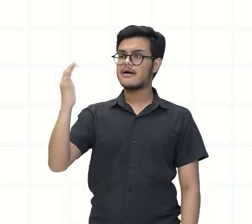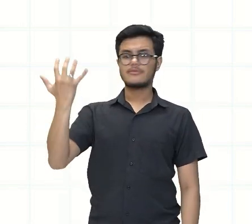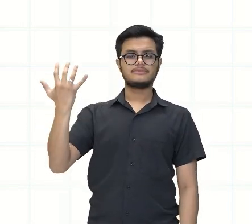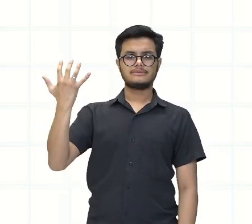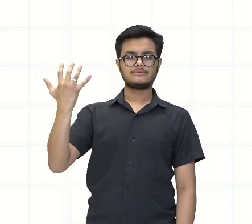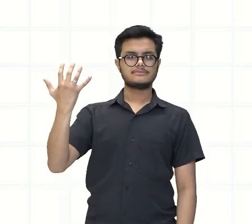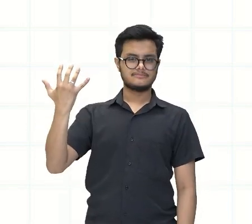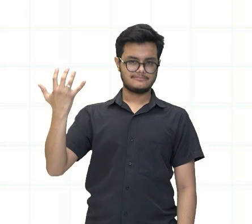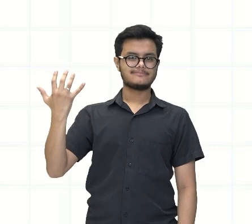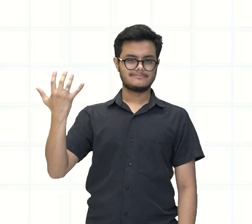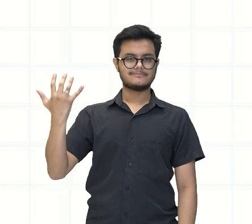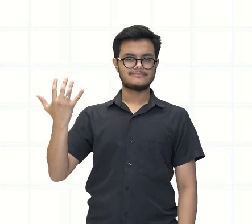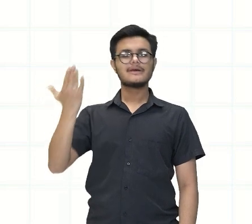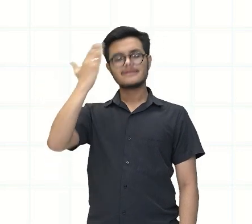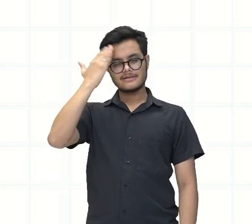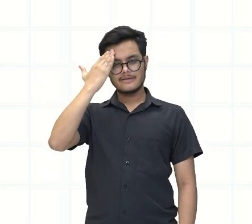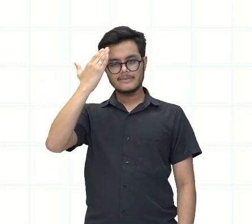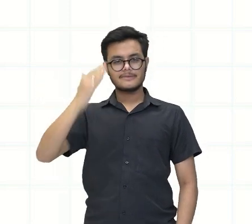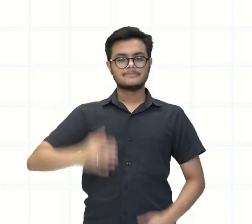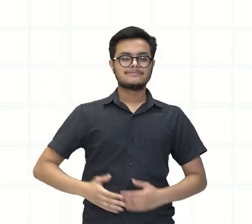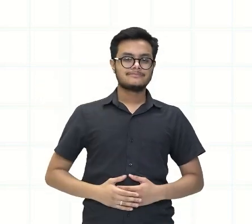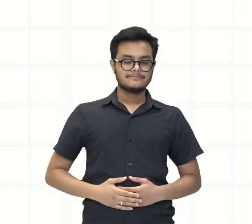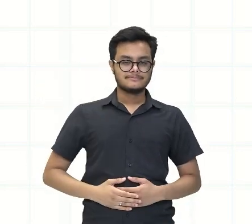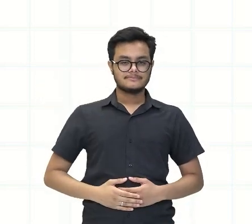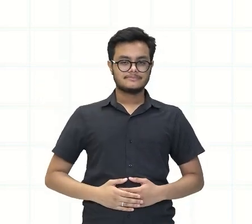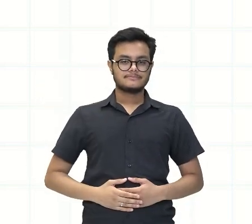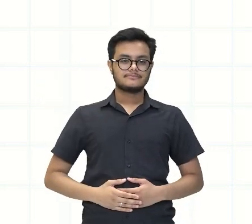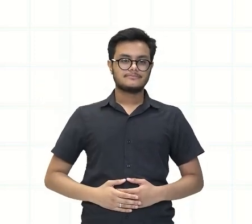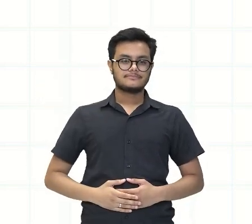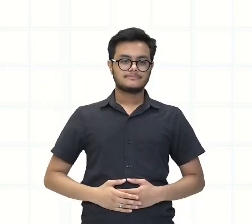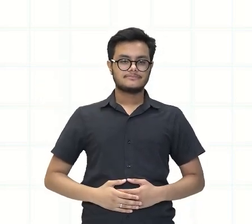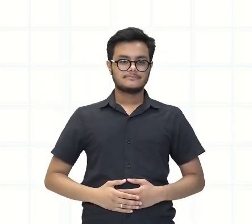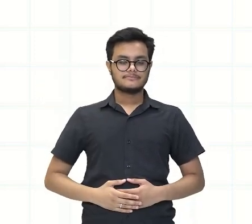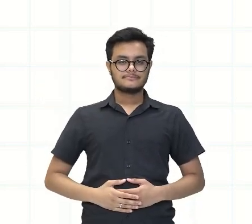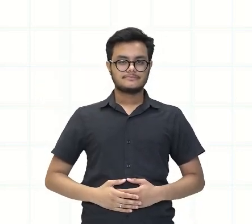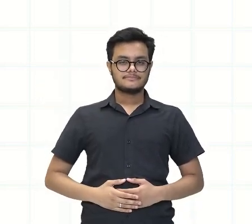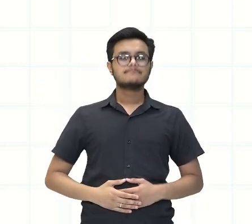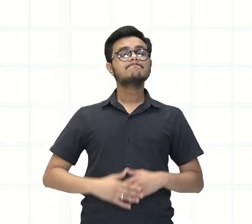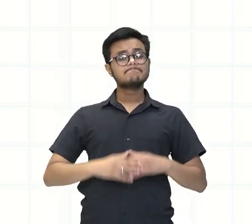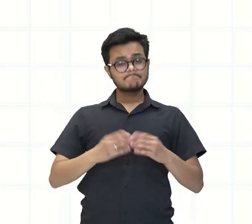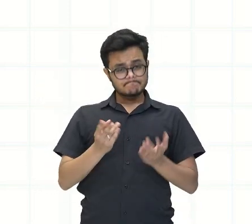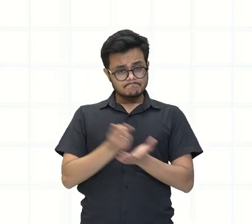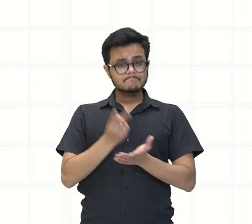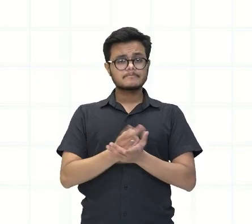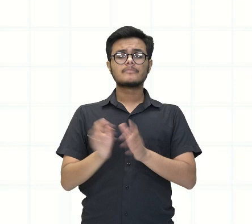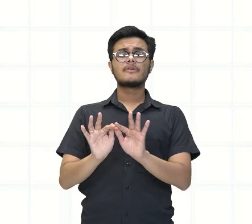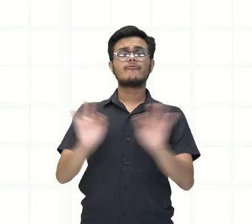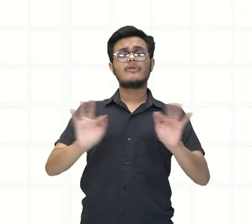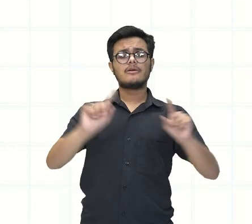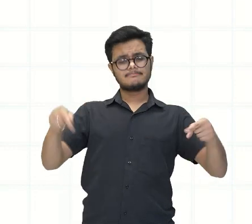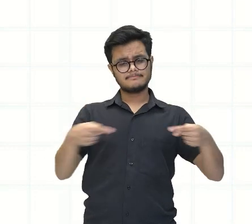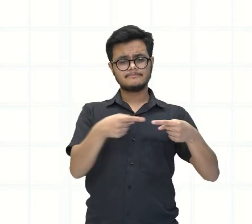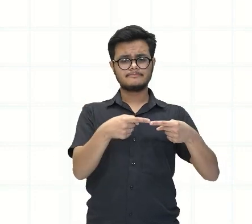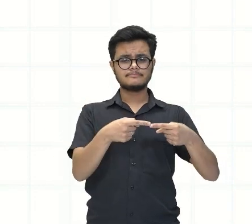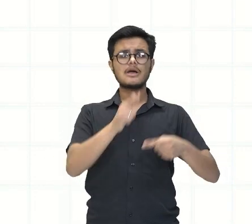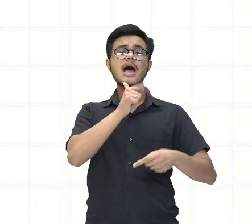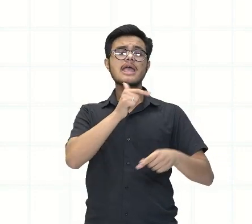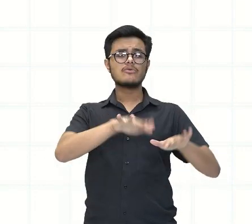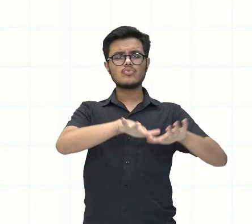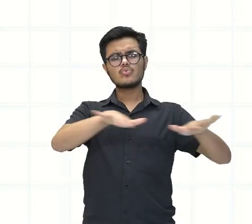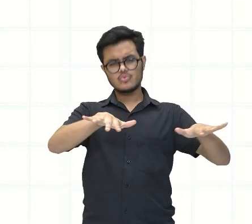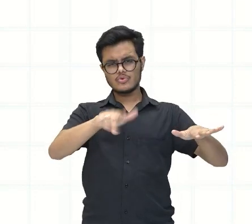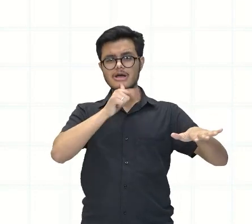ação, esse verbo é atribuído, né, está de acordo com o sujeito, que no caso aqui nós vimos que estão